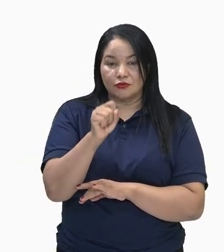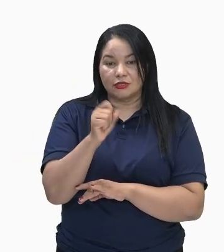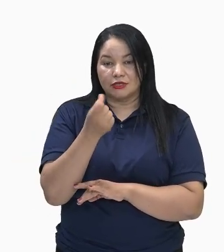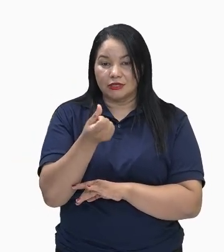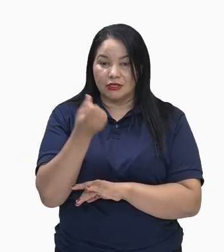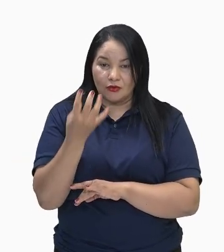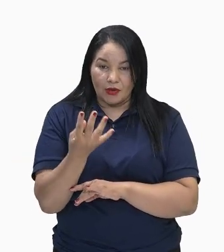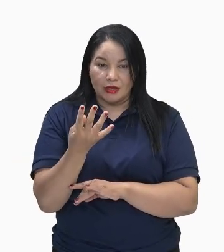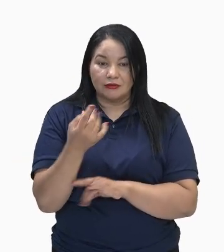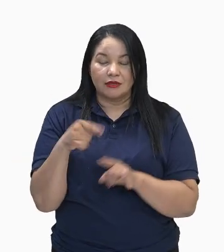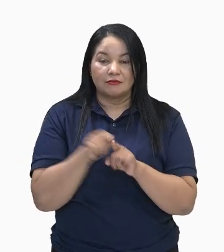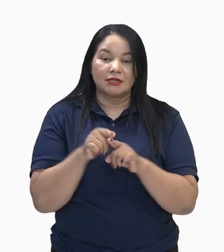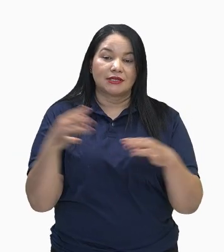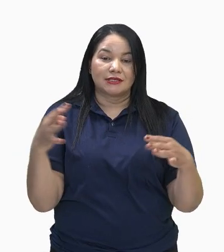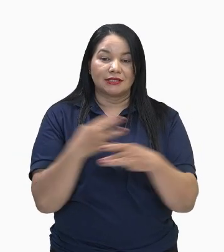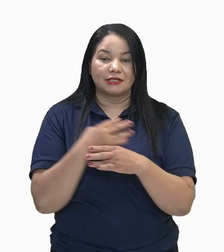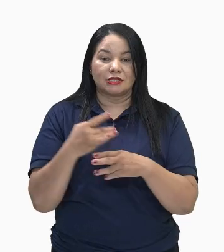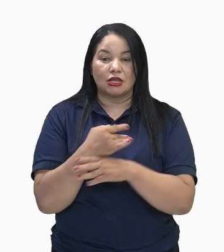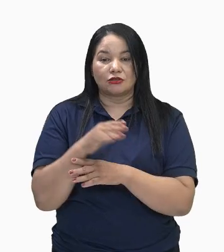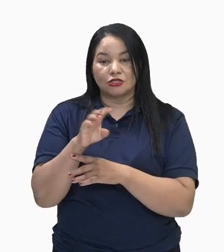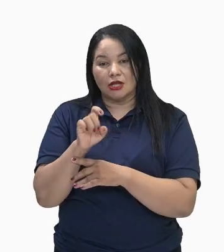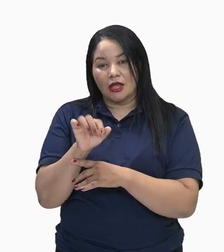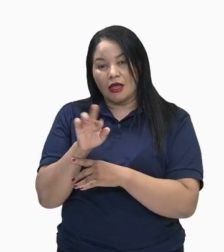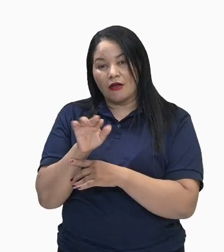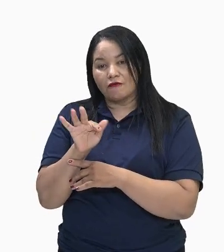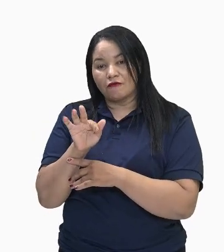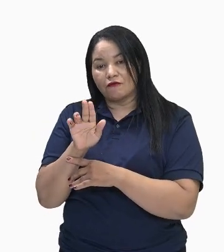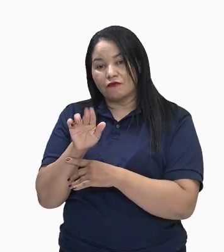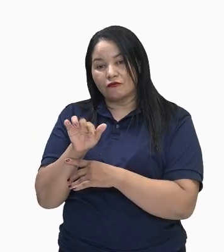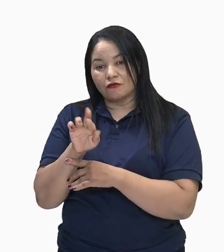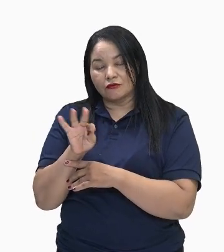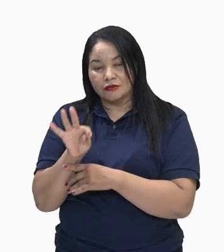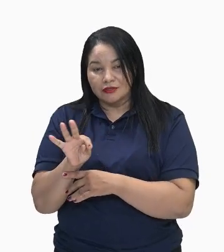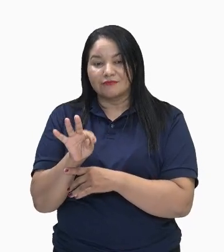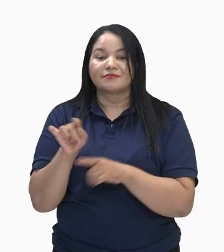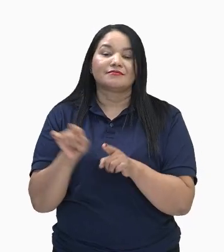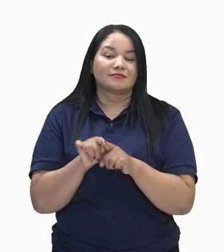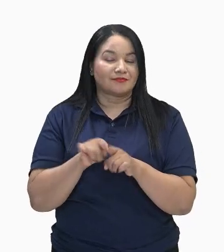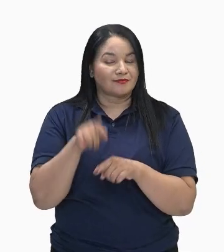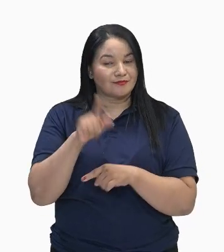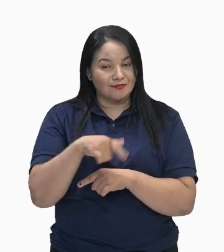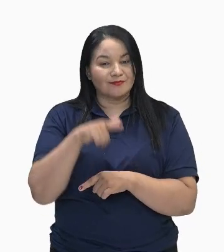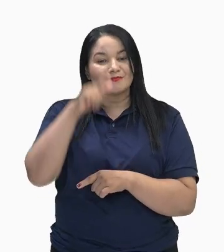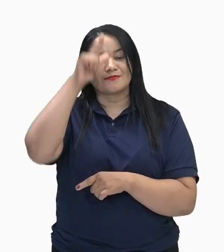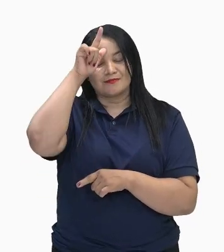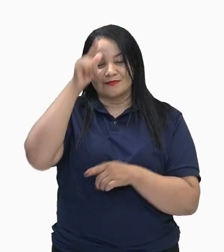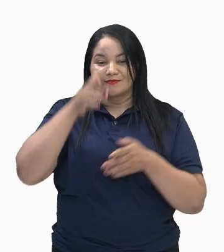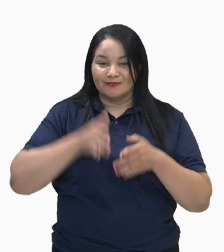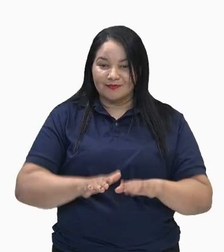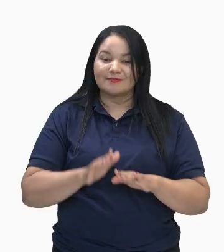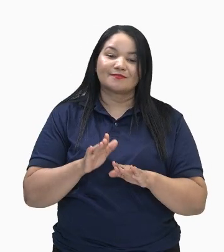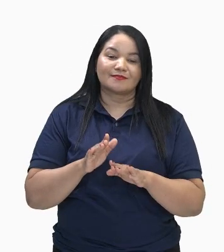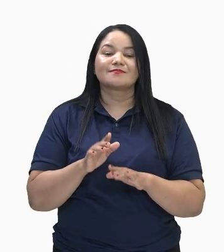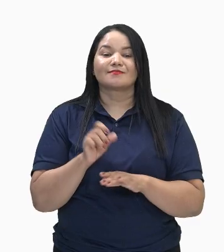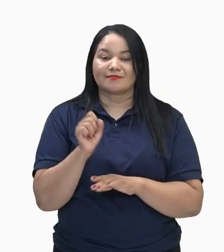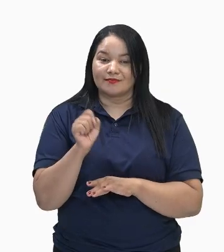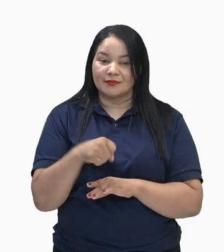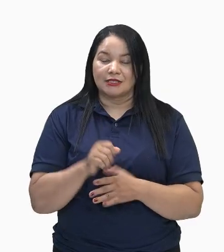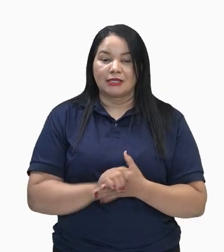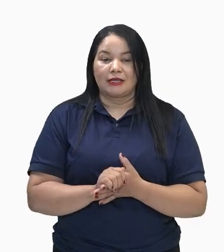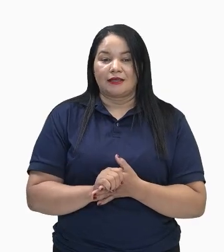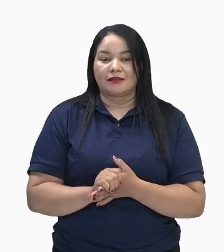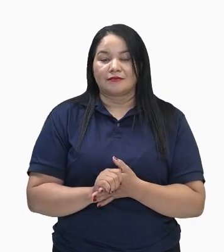1864, na cidade de Erfurt. E como bom alemão, ele também nasceu na Alemanha, não é isso?